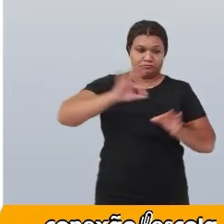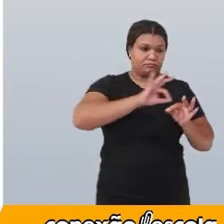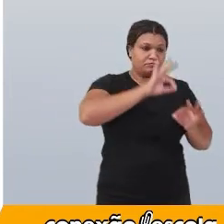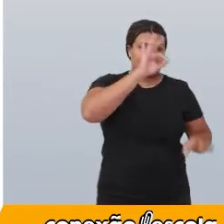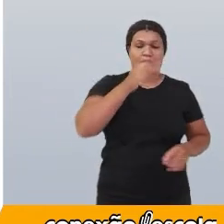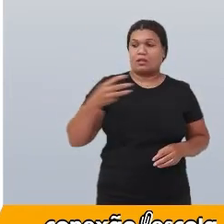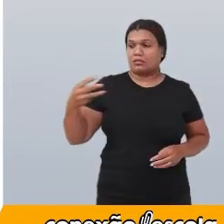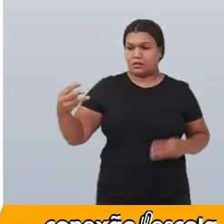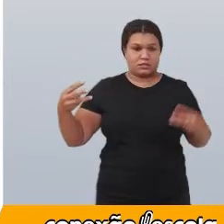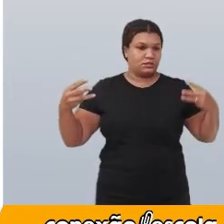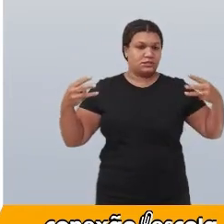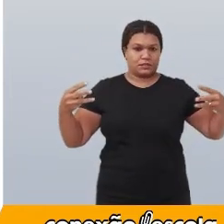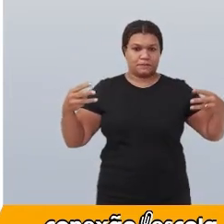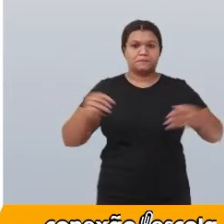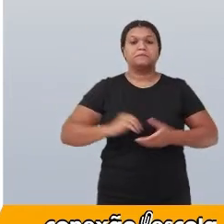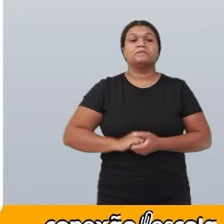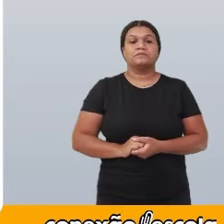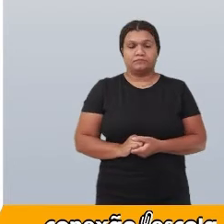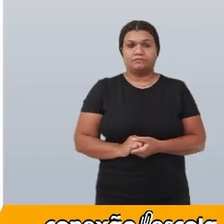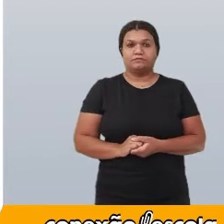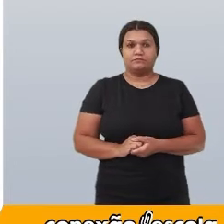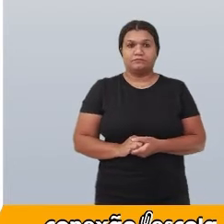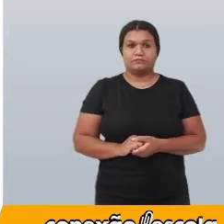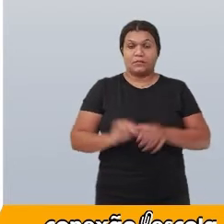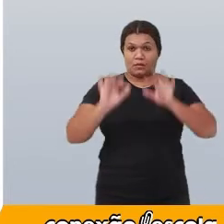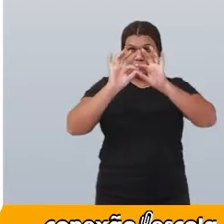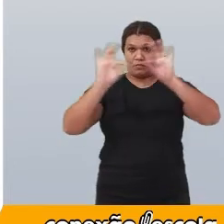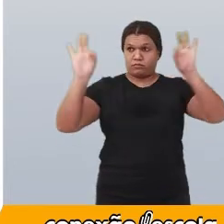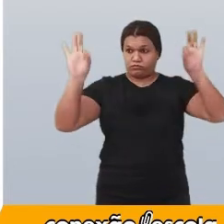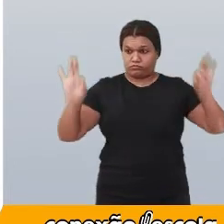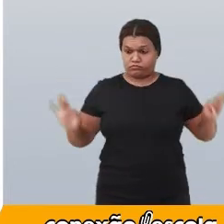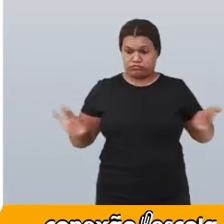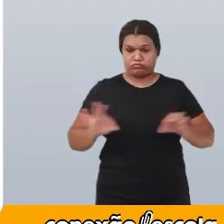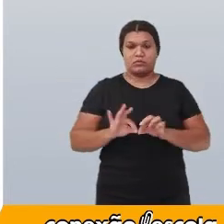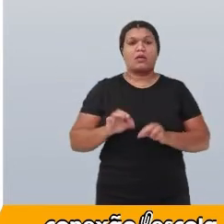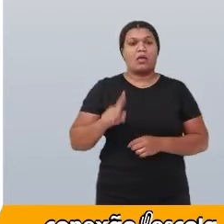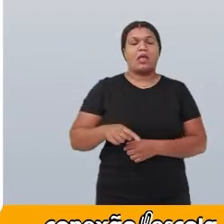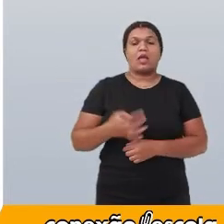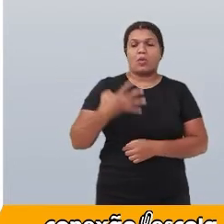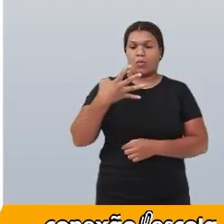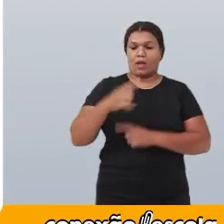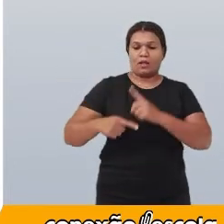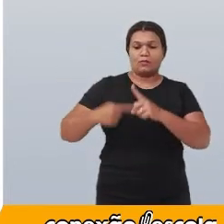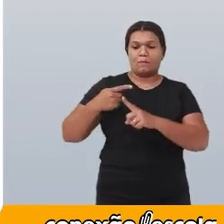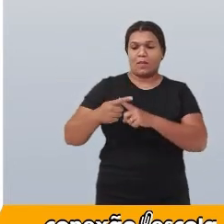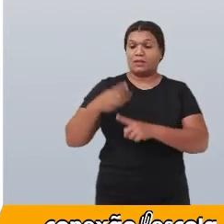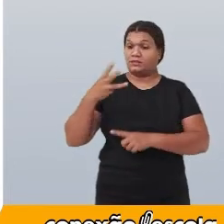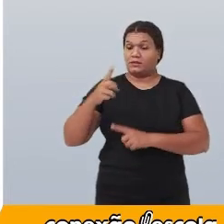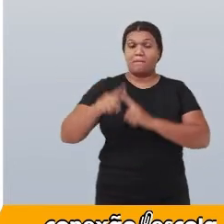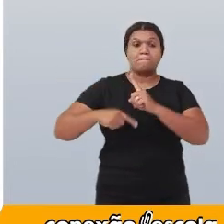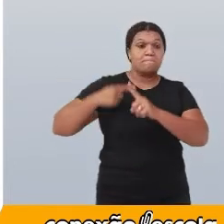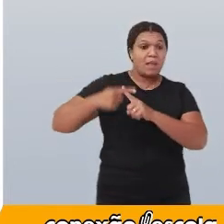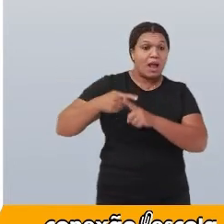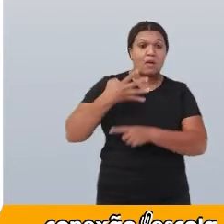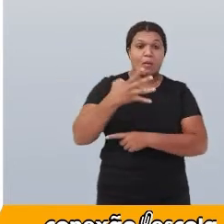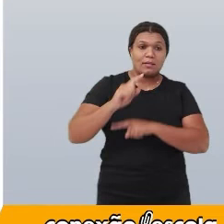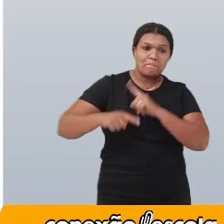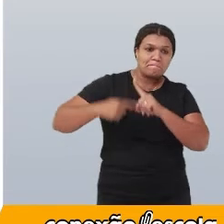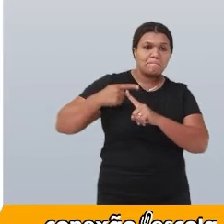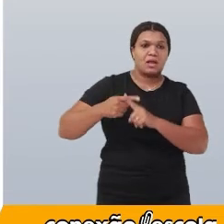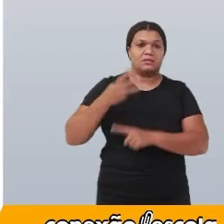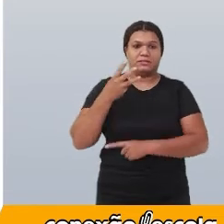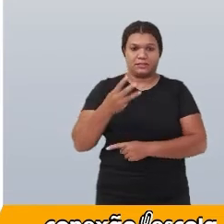laterais. O perímetro dessa área será 4 mais 3 mais 4 mais